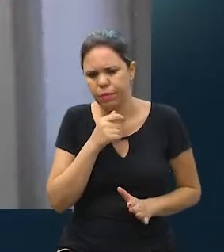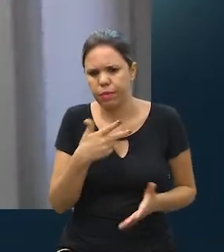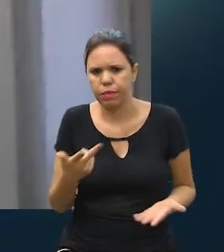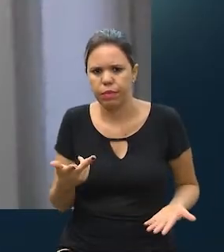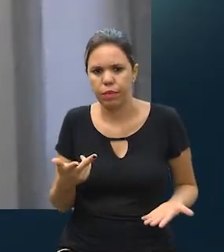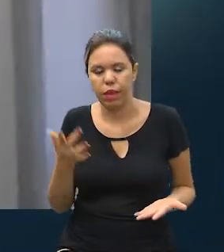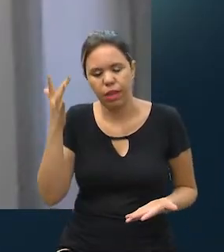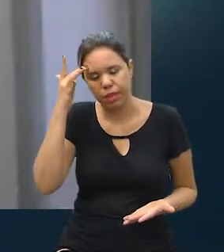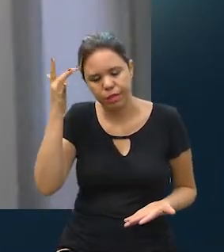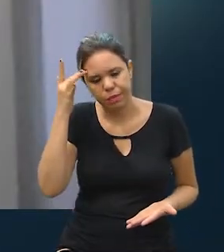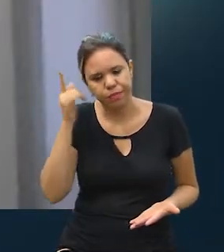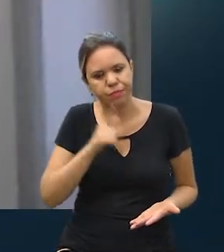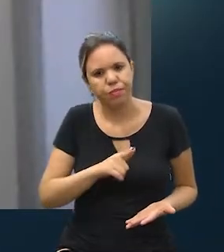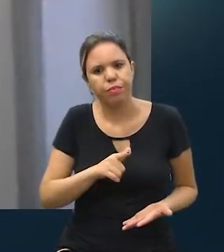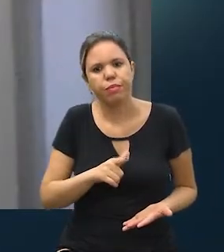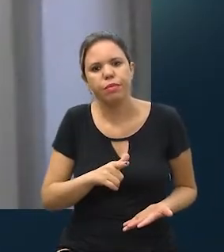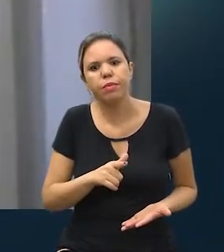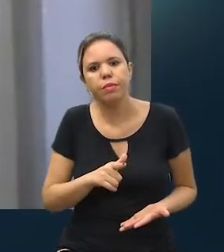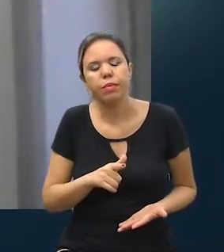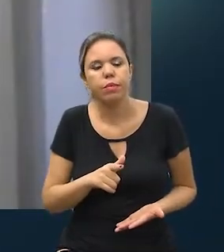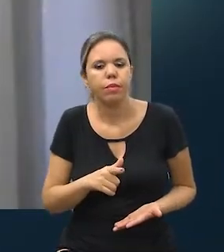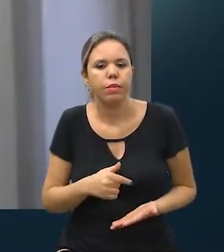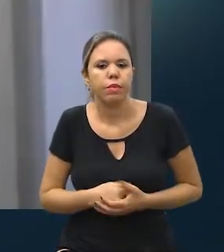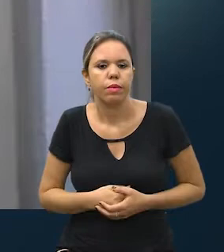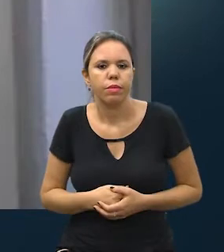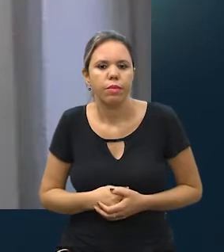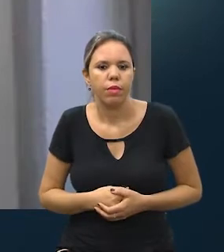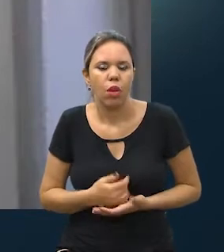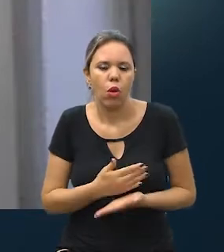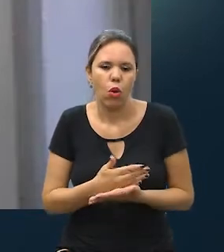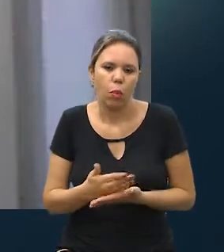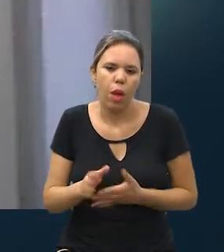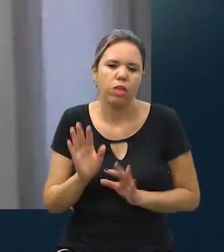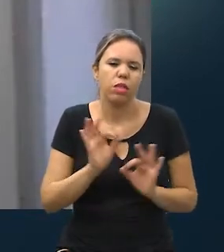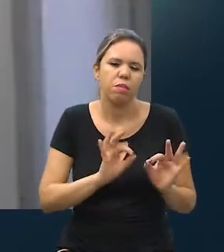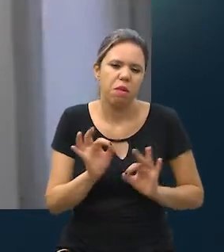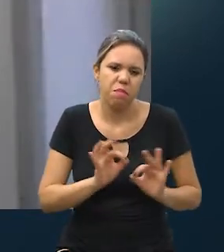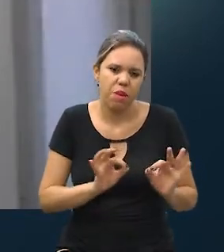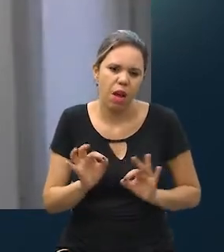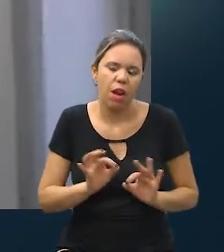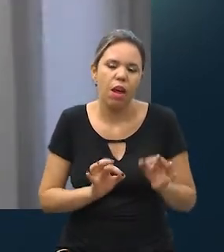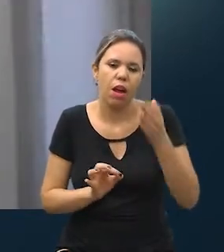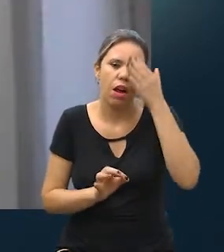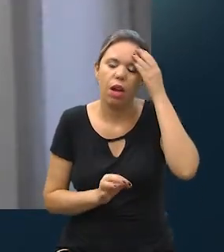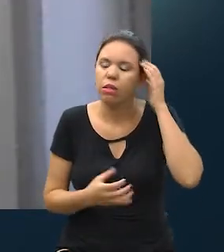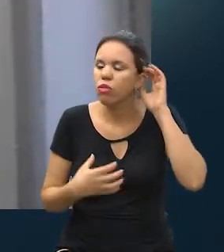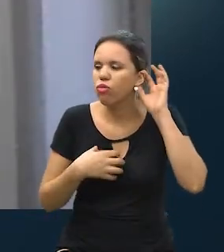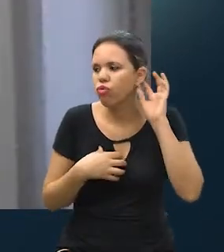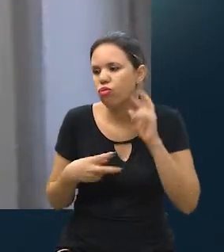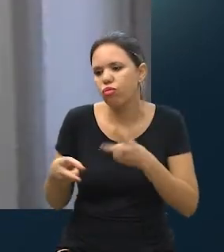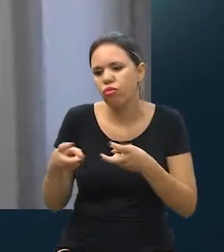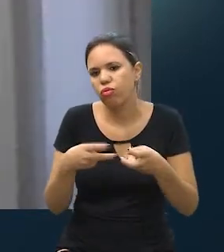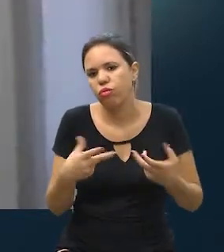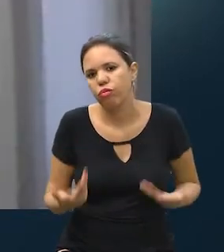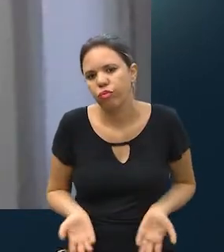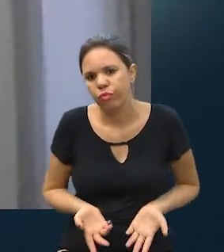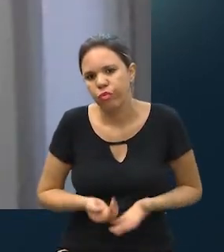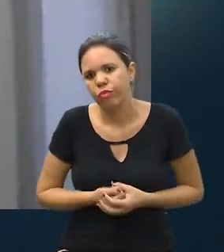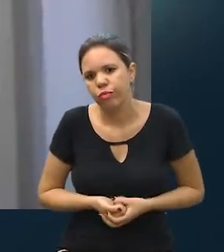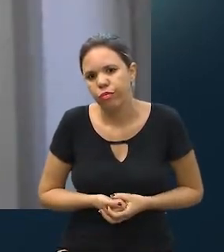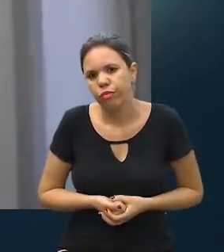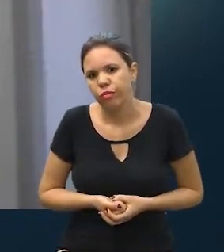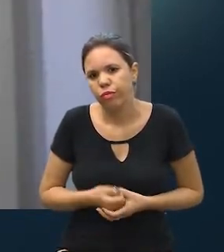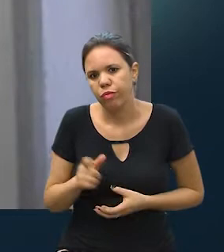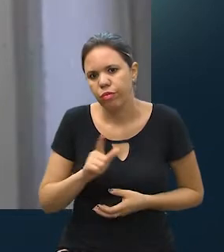vem com a maturidade. A gente já começa a se preparar, você já começa a sentir. Então,